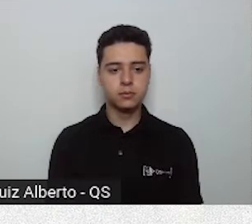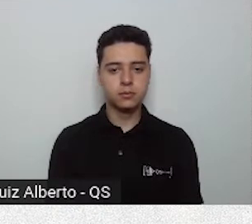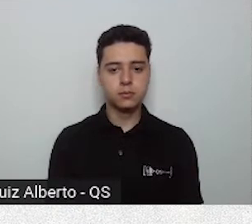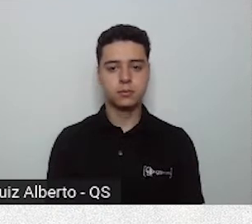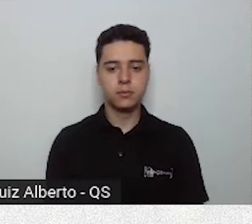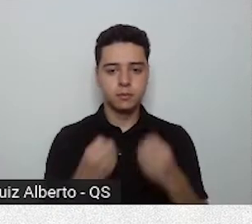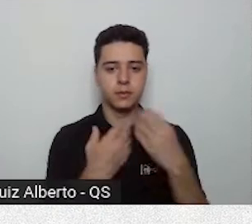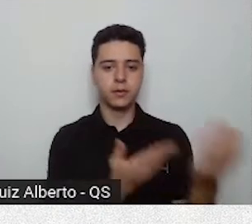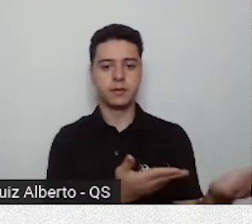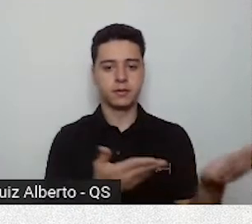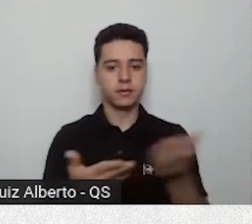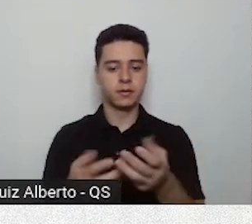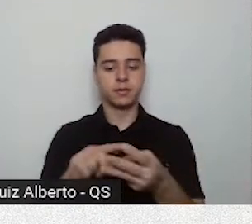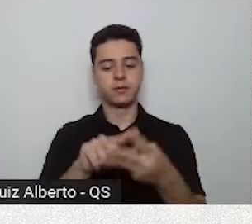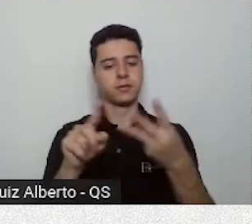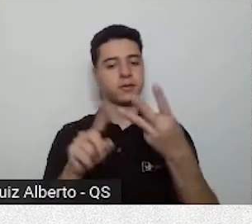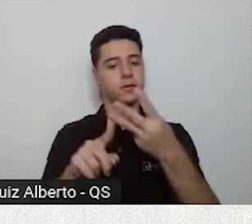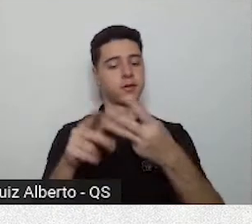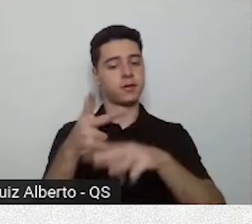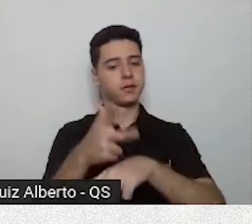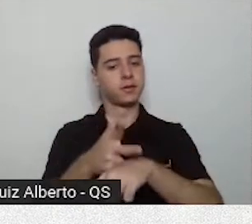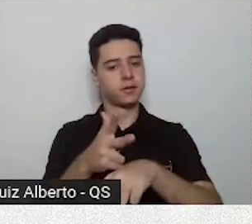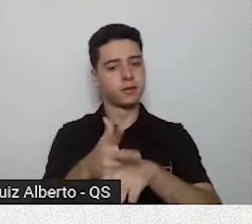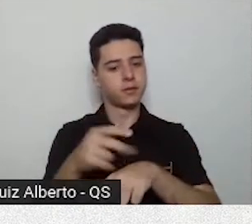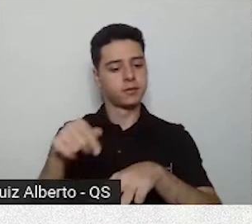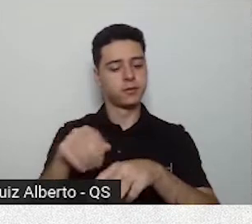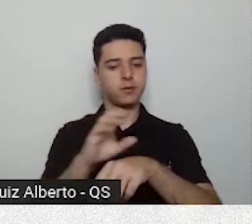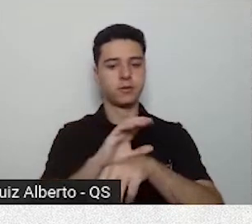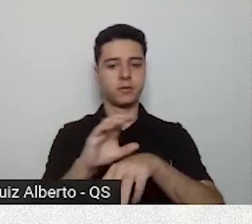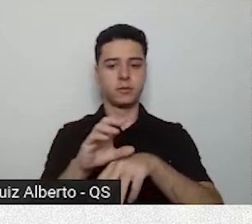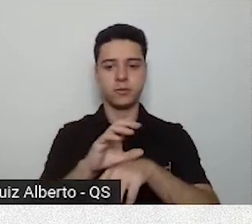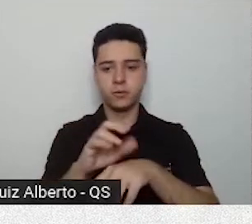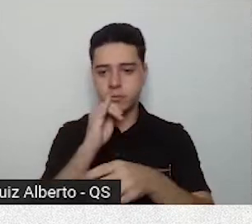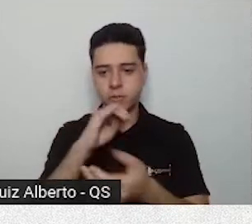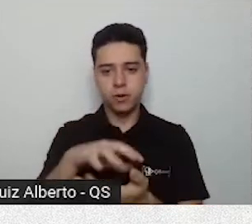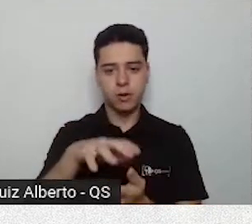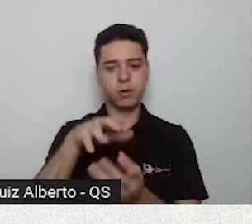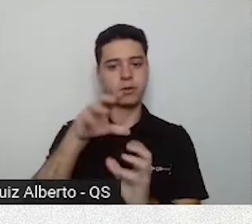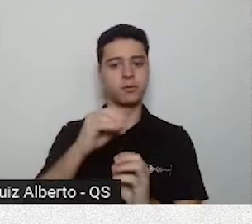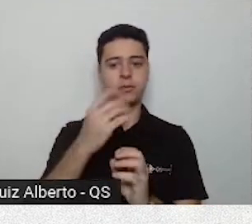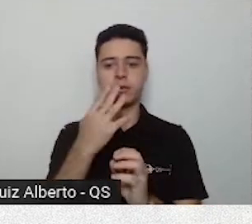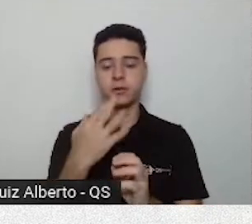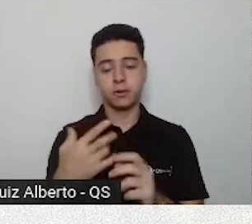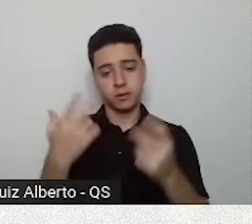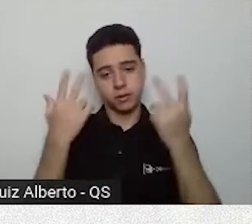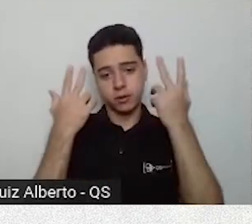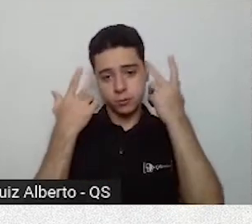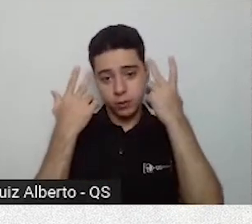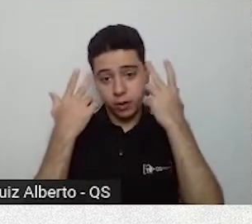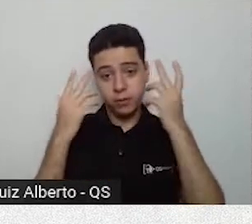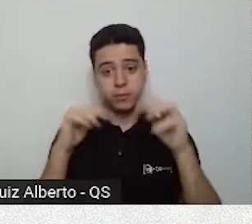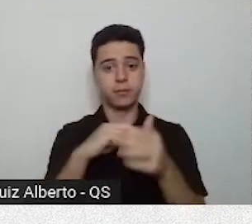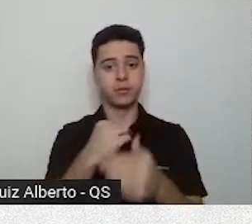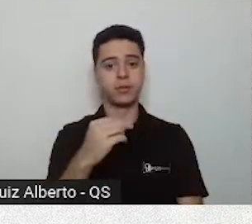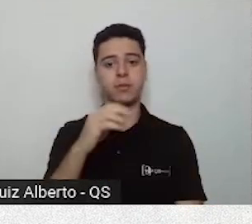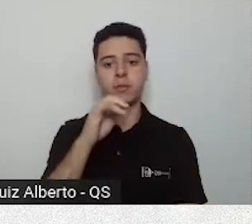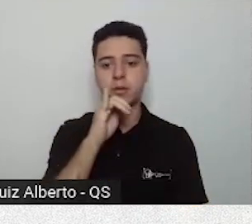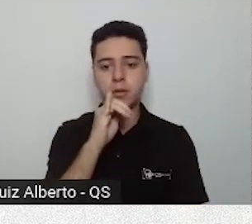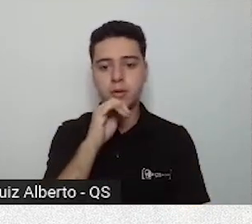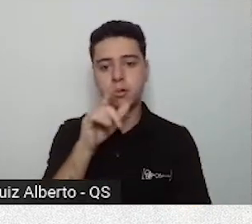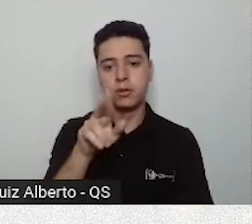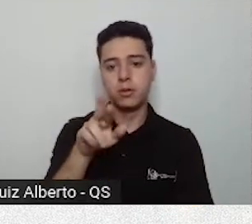Bem-vindos ao terceiro episódio do minicurso Alquimia dos Pigmentos Naturais. Meu nome é Miriam Chiara, sou